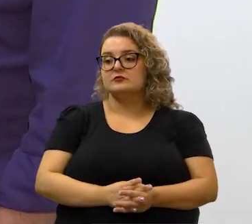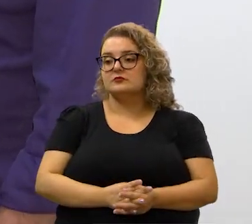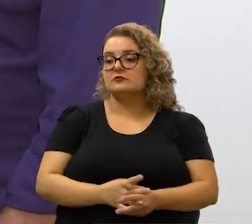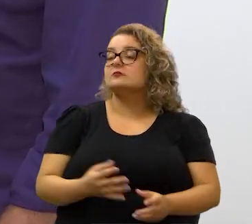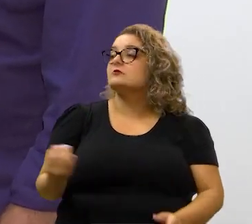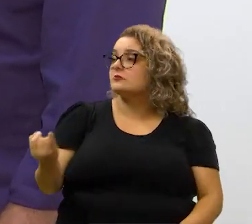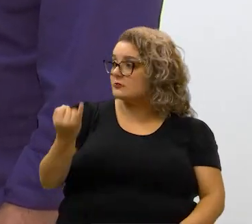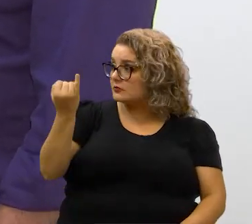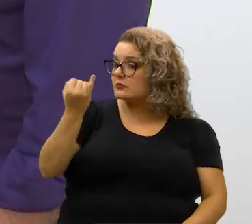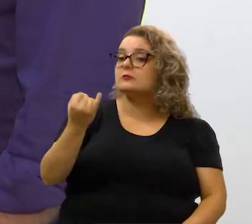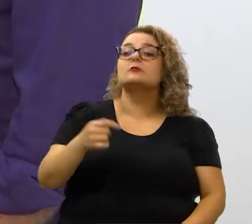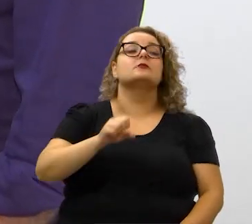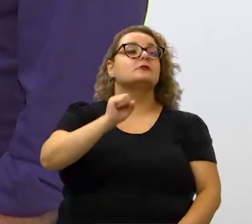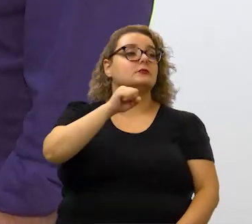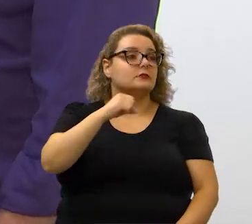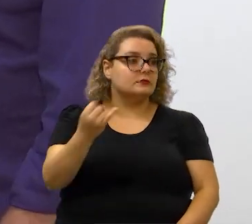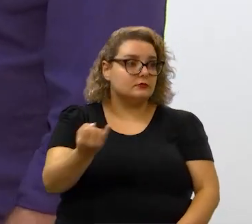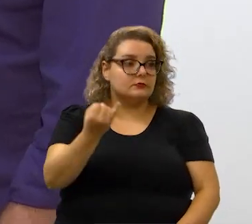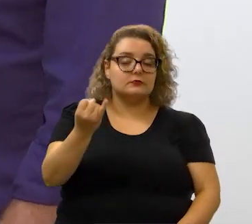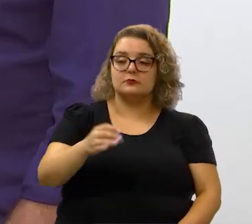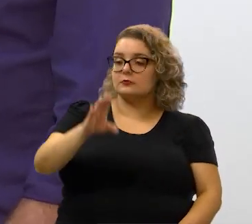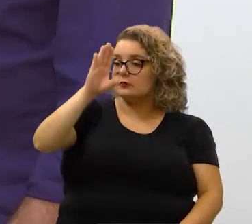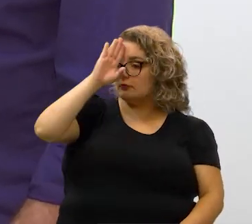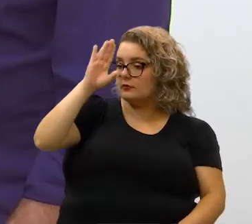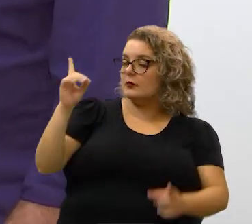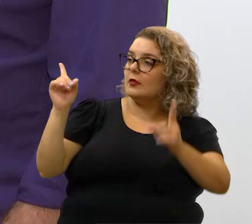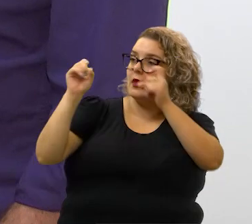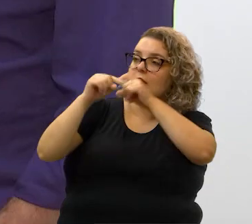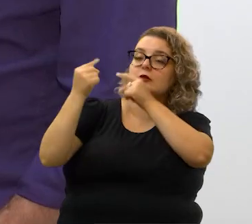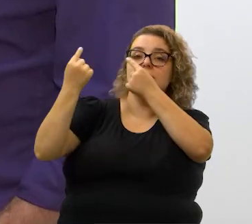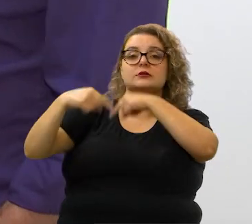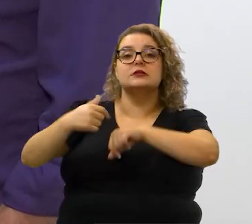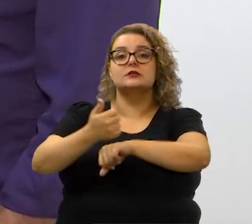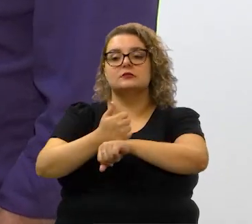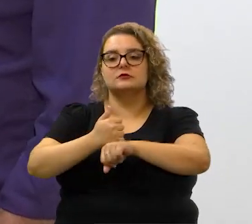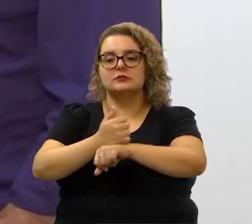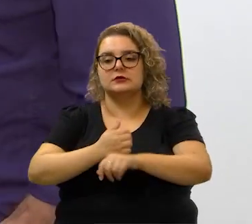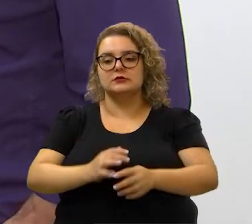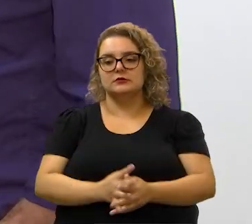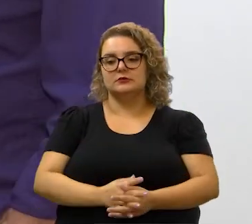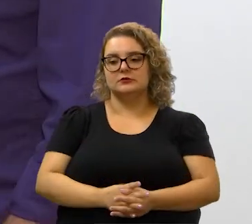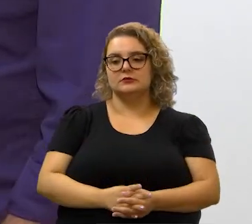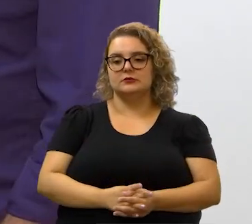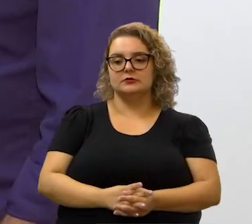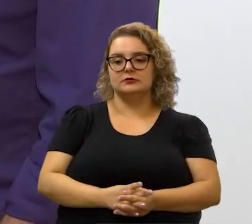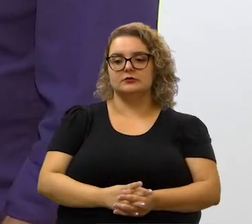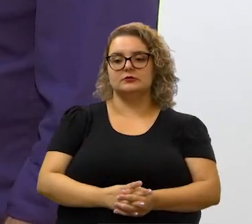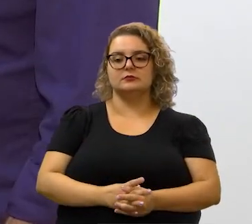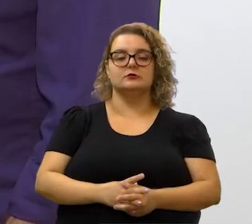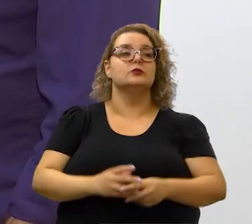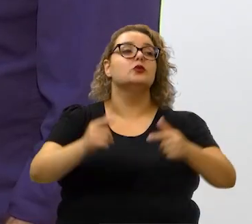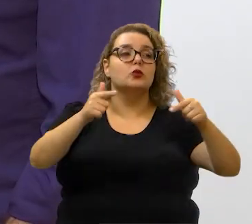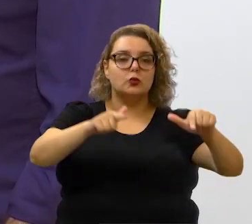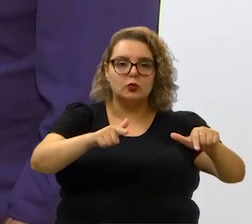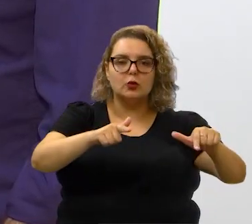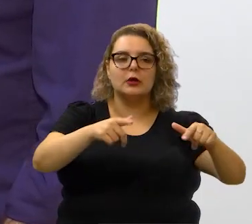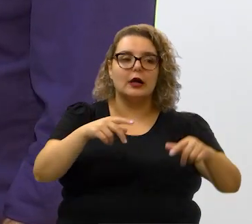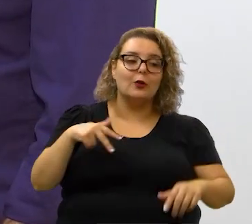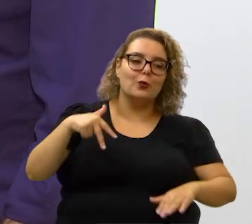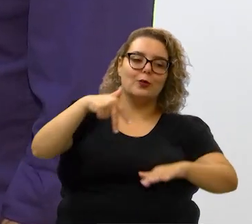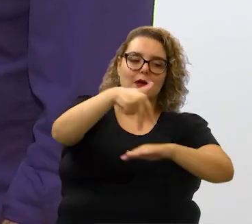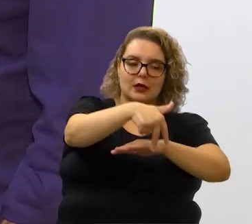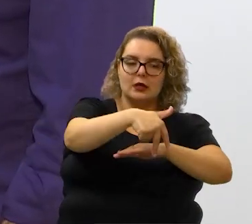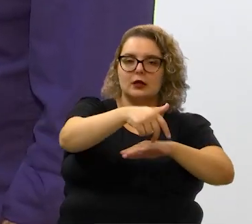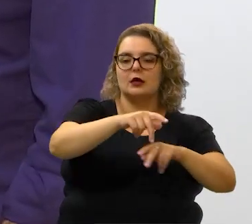Né? É super importante, né? Muito. Quais os principais desafios que tem nessa profissão? No território, né?